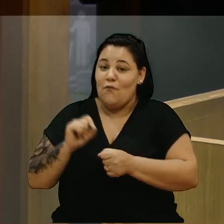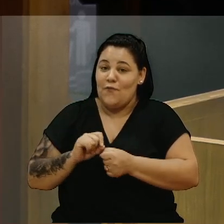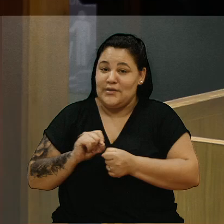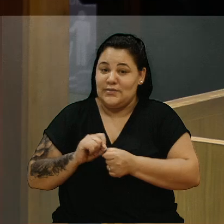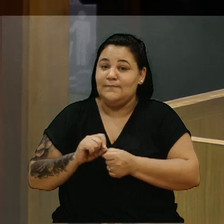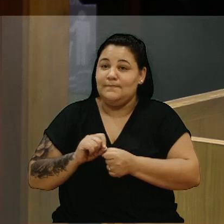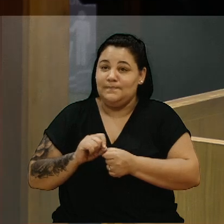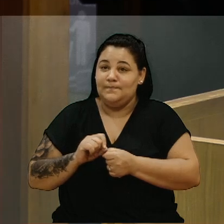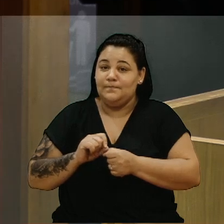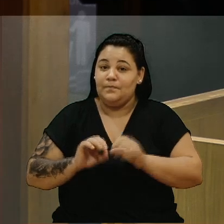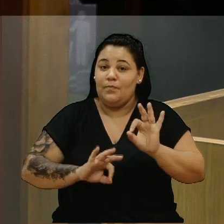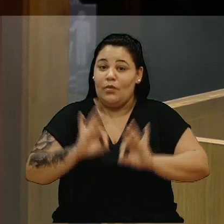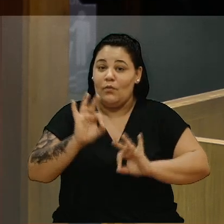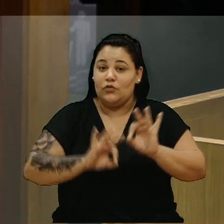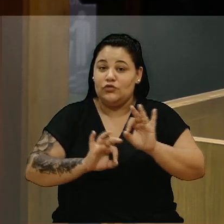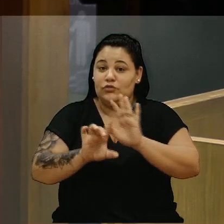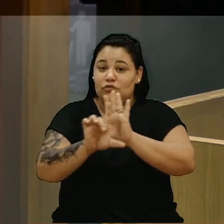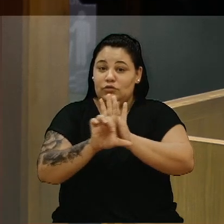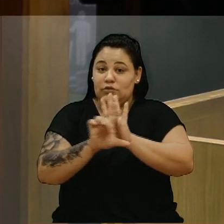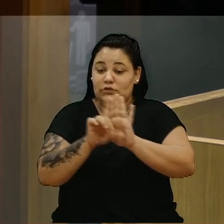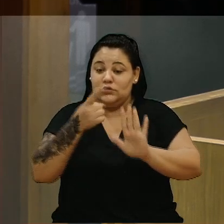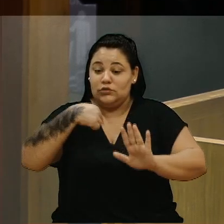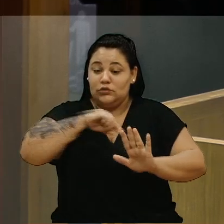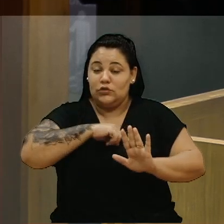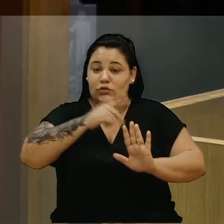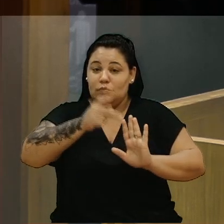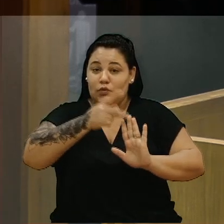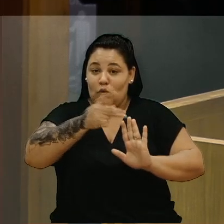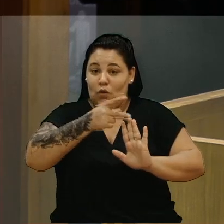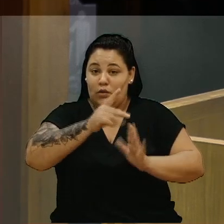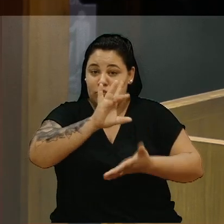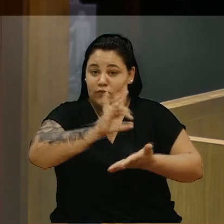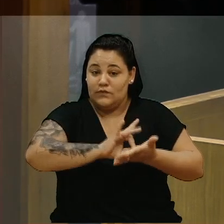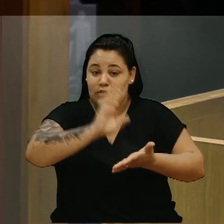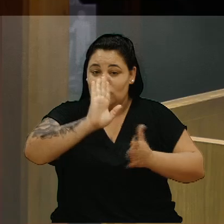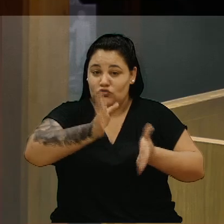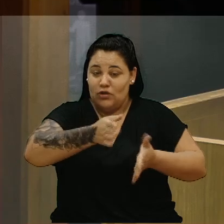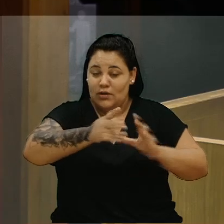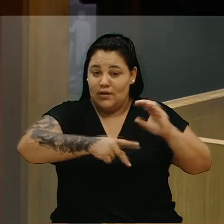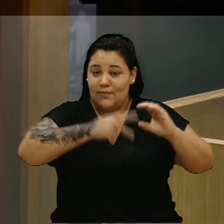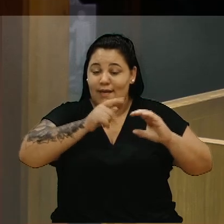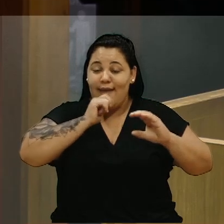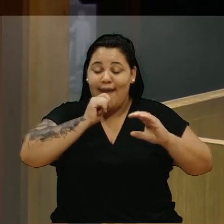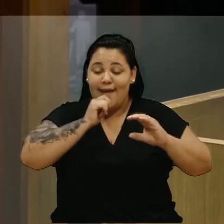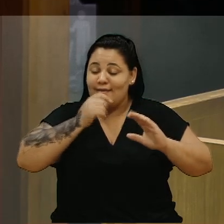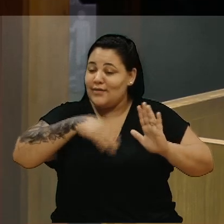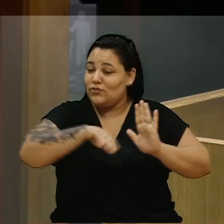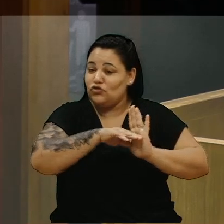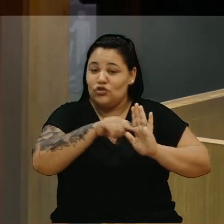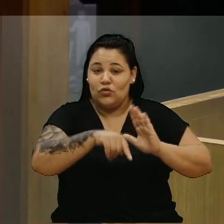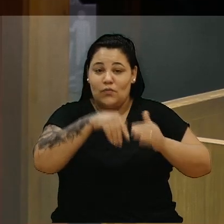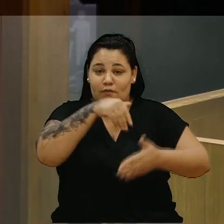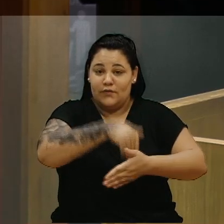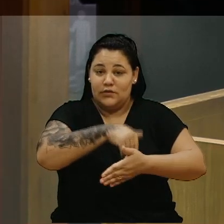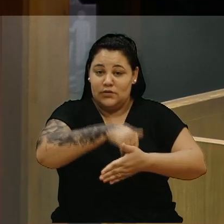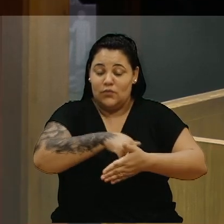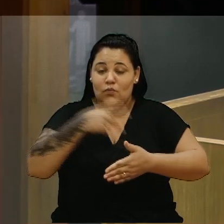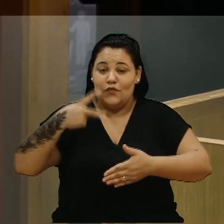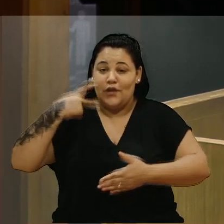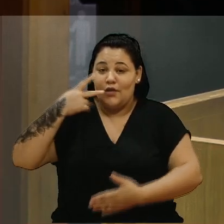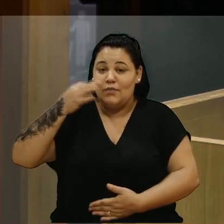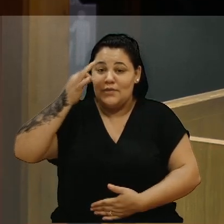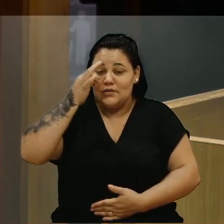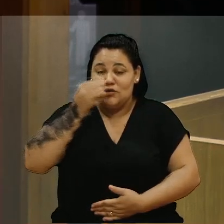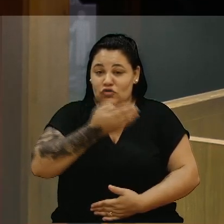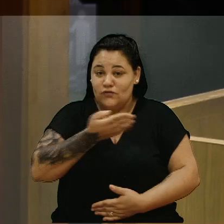esse projeto de lei, que nós protocolamos nessa casa, e ainda ele não chegou aqui para votação, para os vereadores aqui presentes